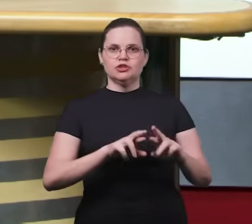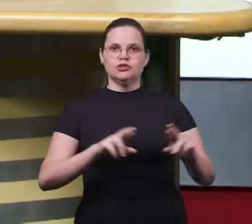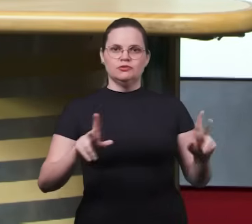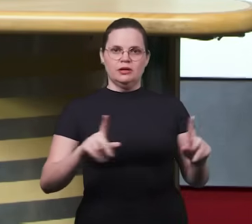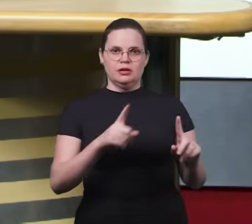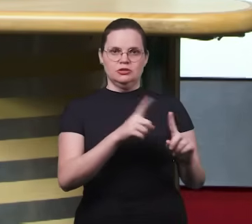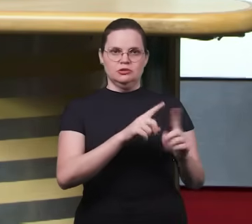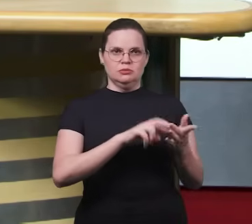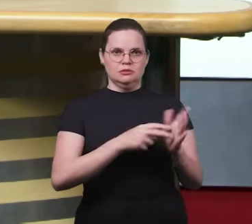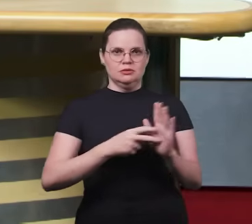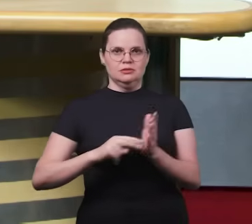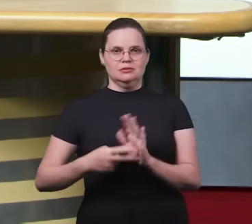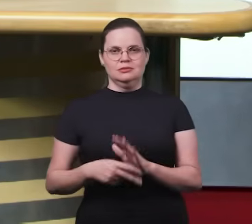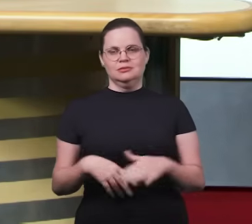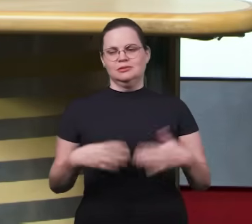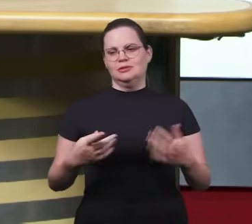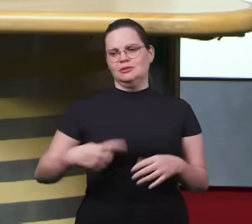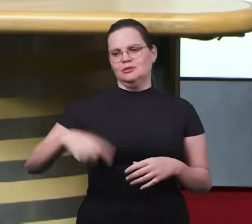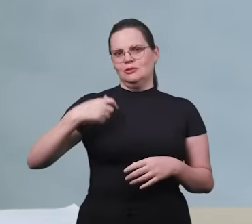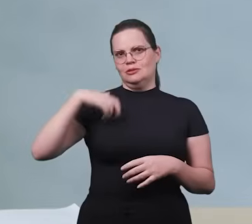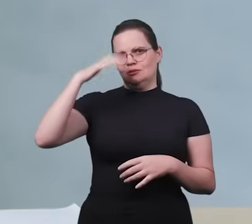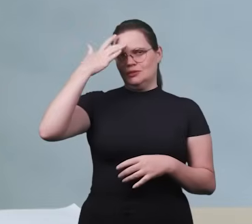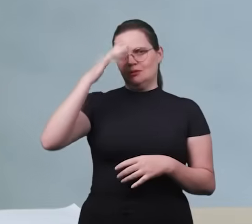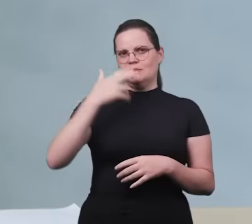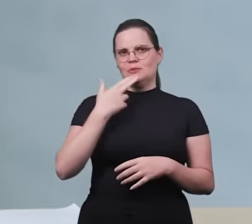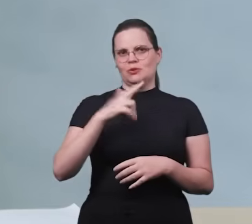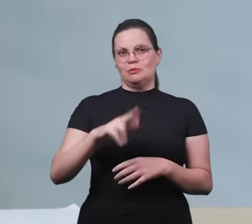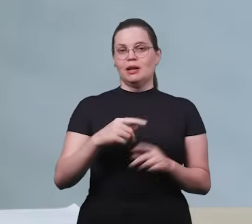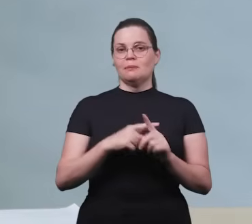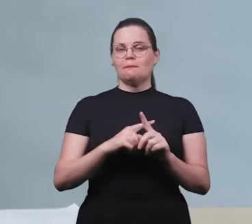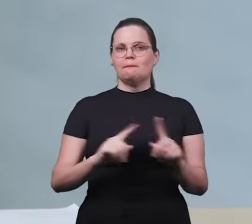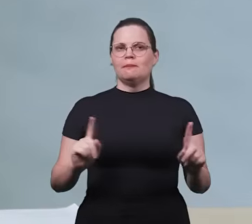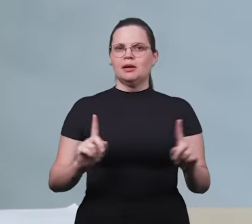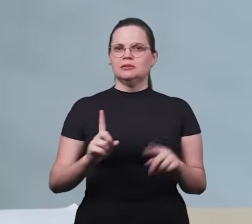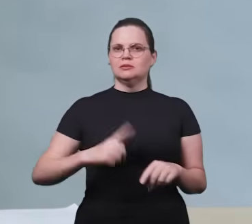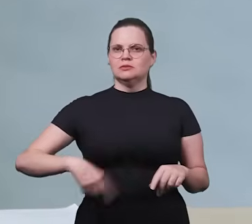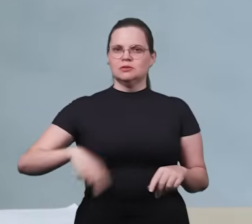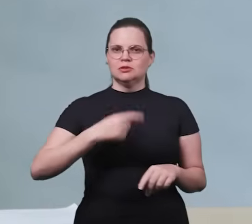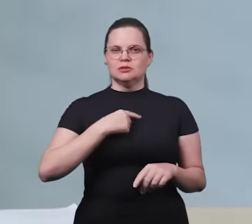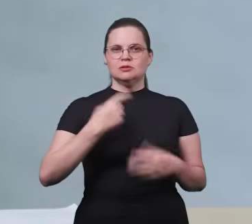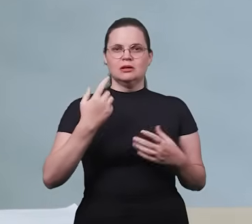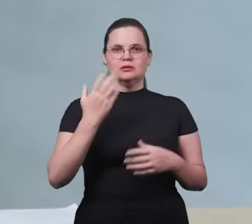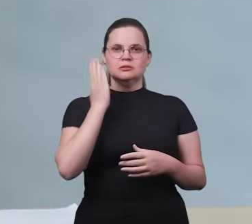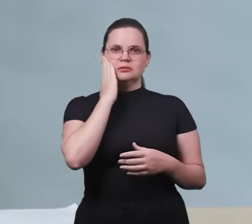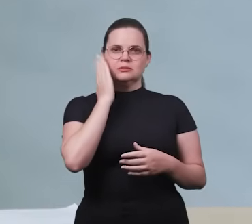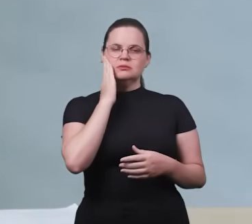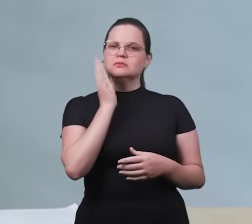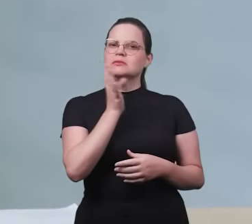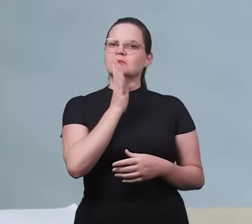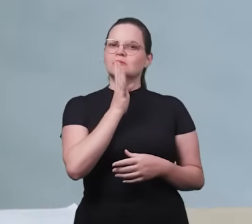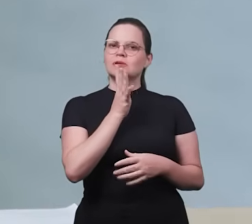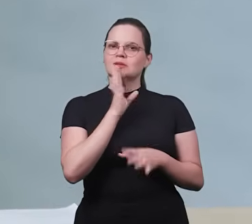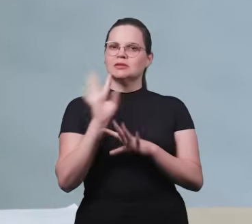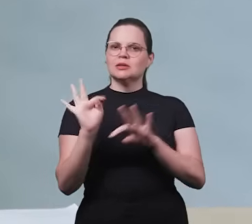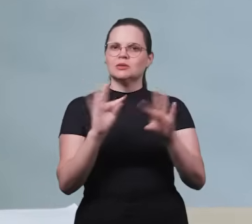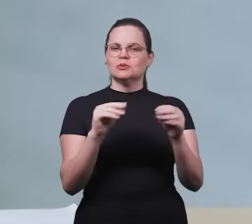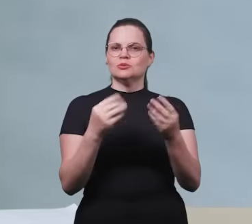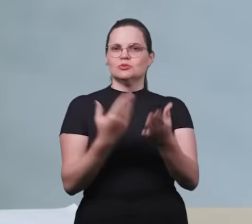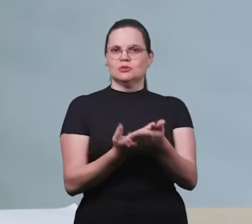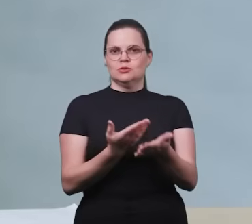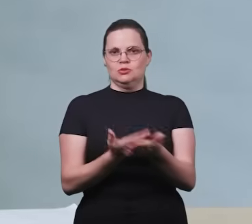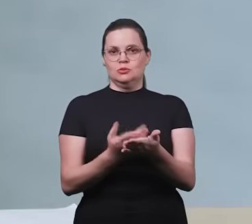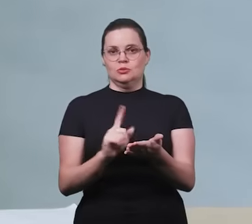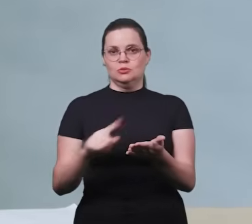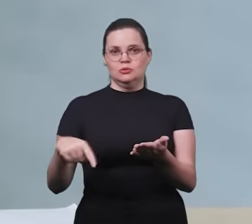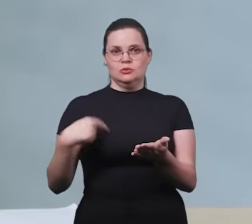bem, pastor Marcos, nós não somos peritos, né, em hebraico, mas aquilo que a gente consegue compreender através dos estudos, a gente